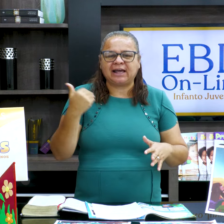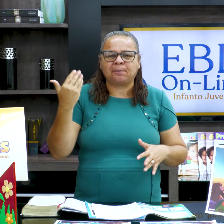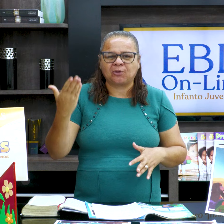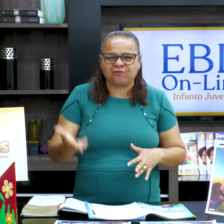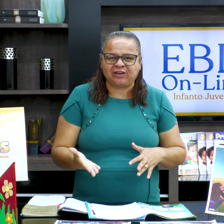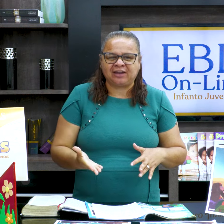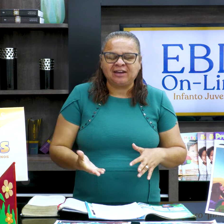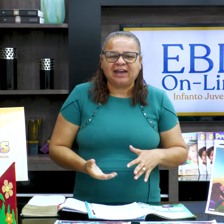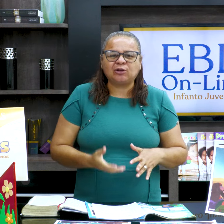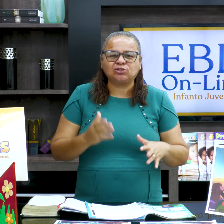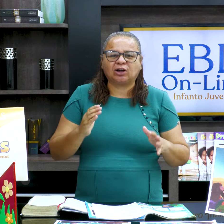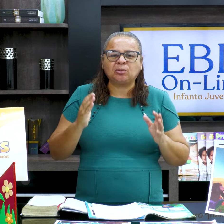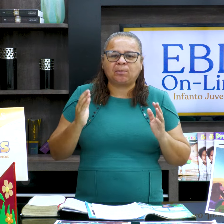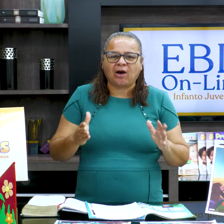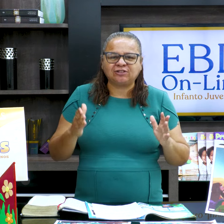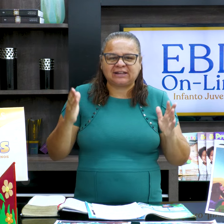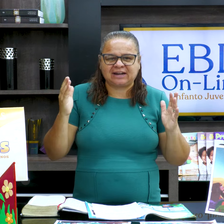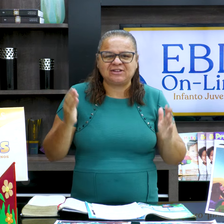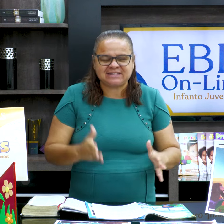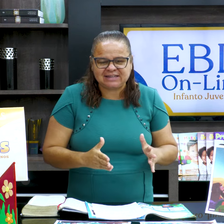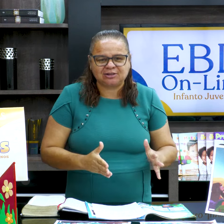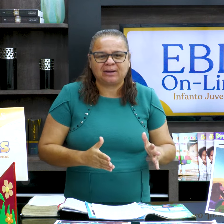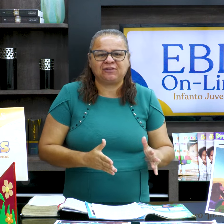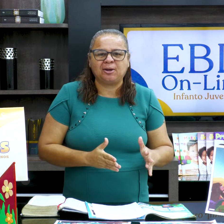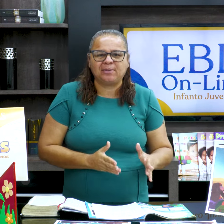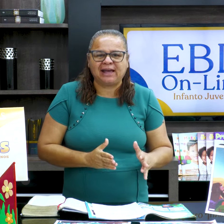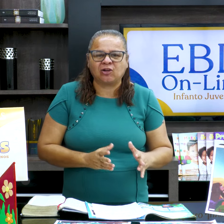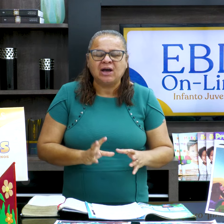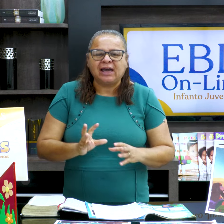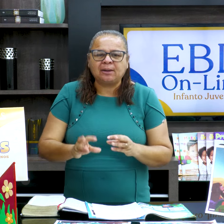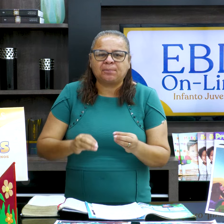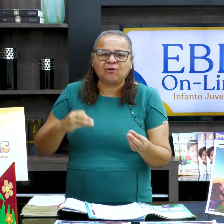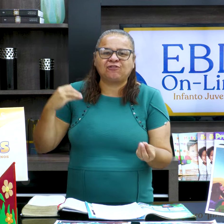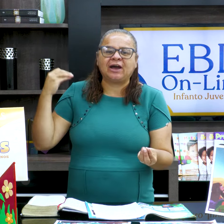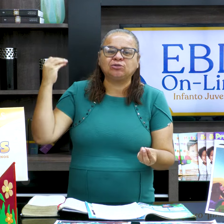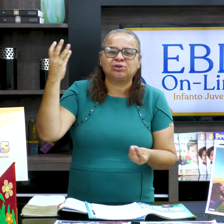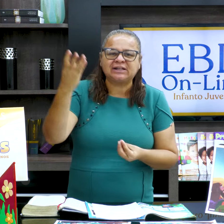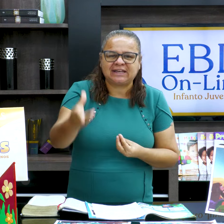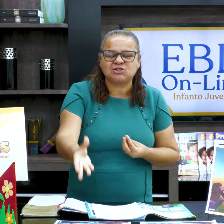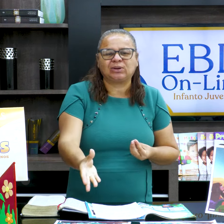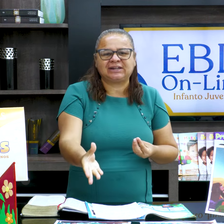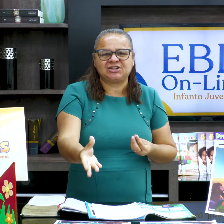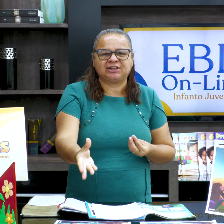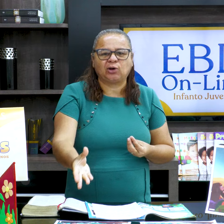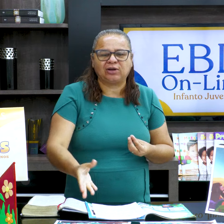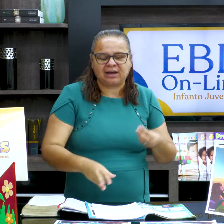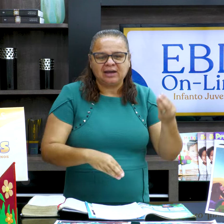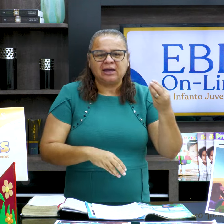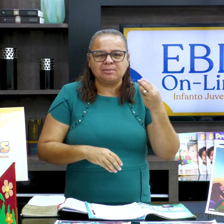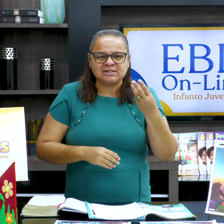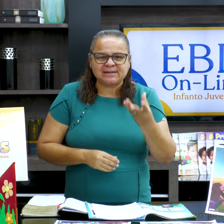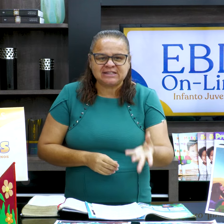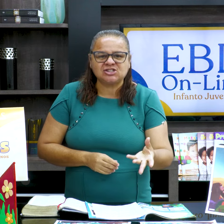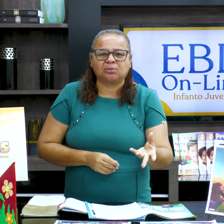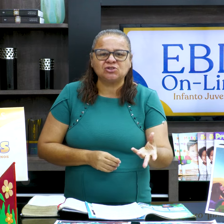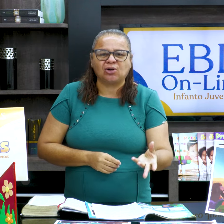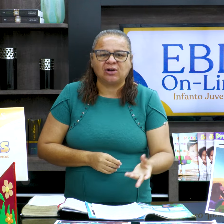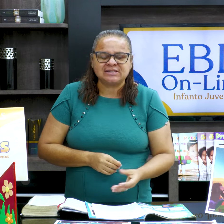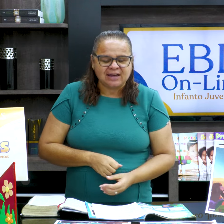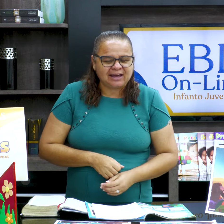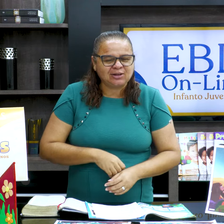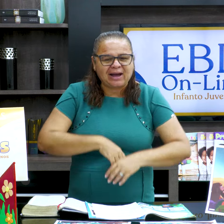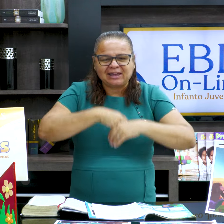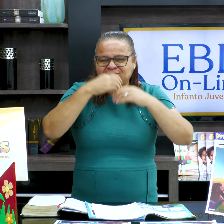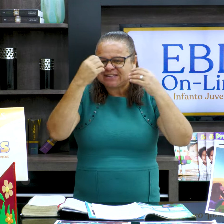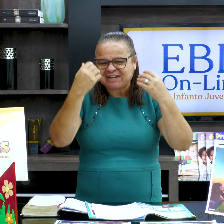cuida e ele provê ele cuidou do Povo na Travessia do Mar Vermelho ele proveu durante a sua trajetória e mesmo assim somos